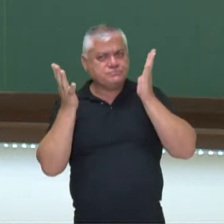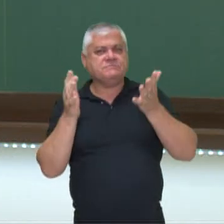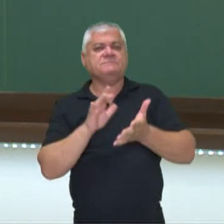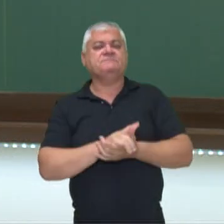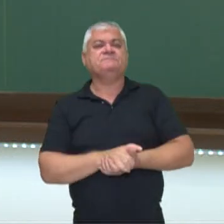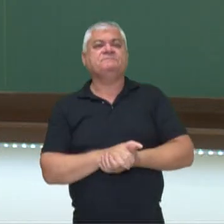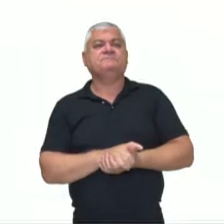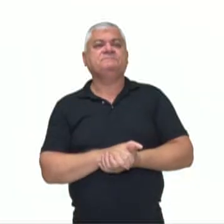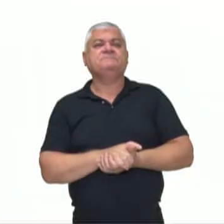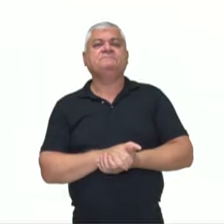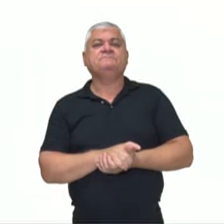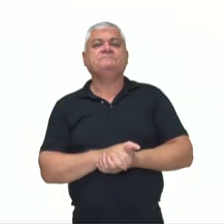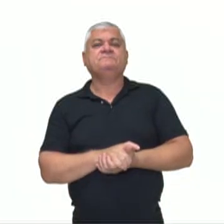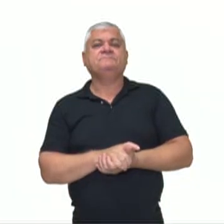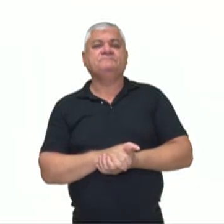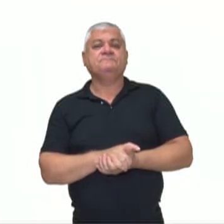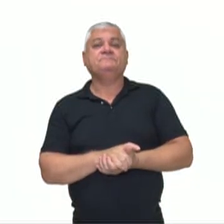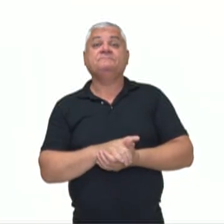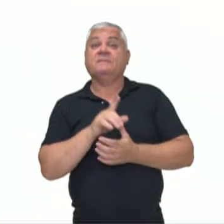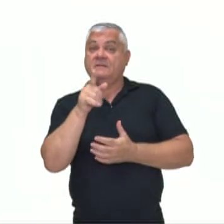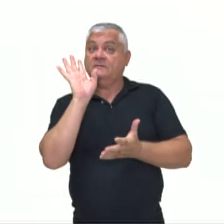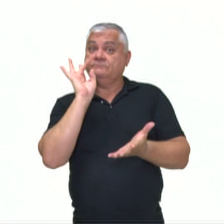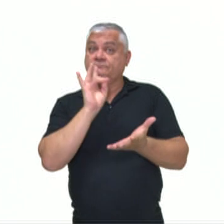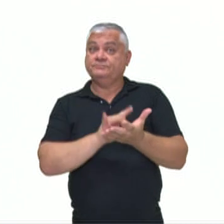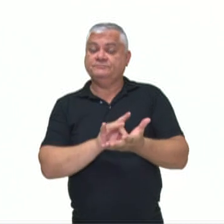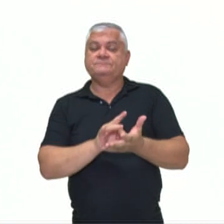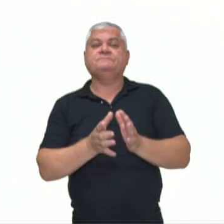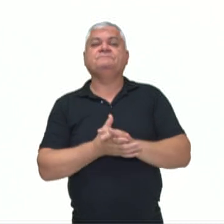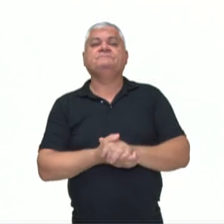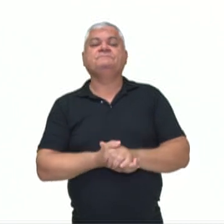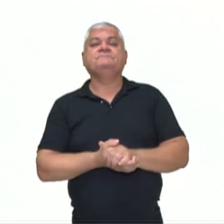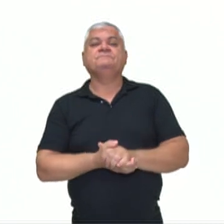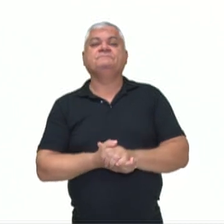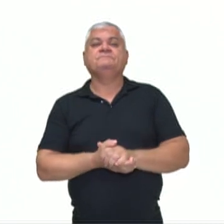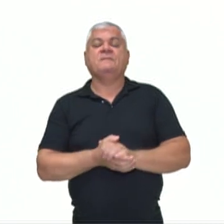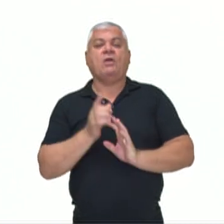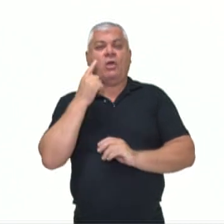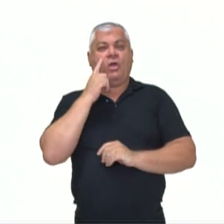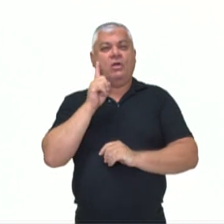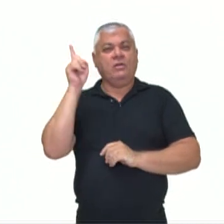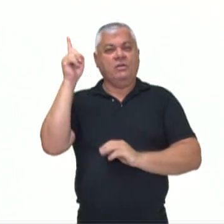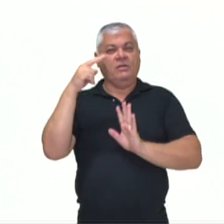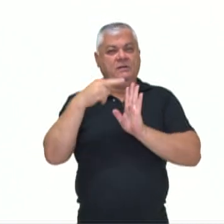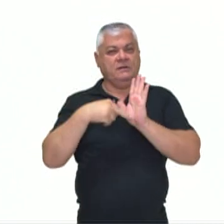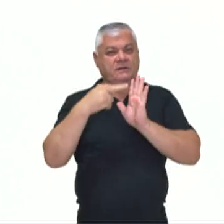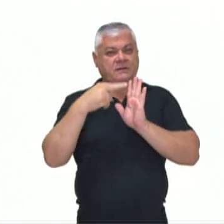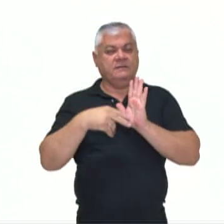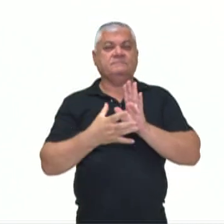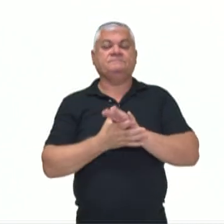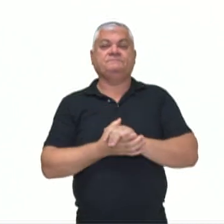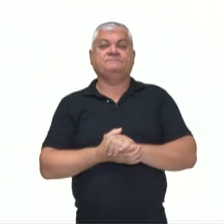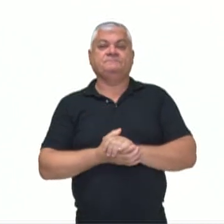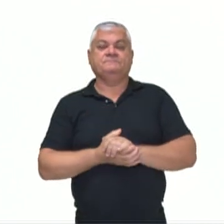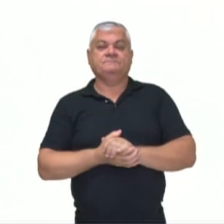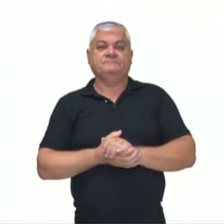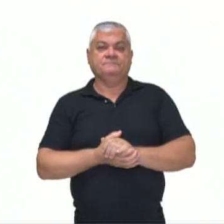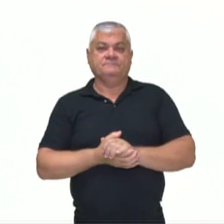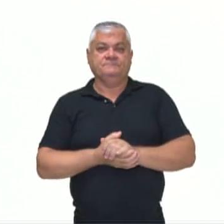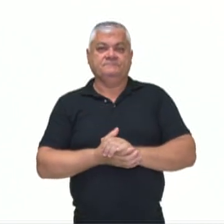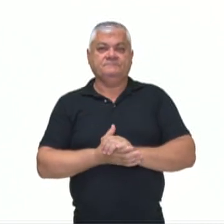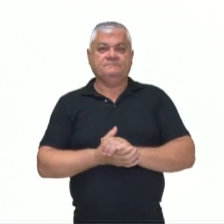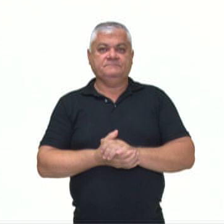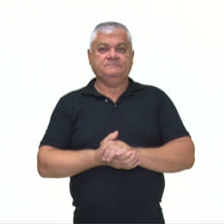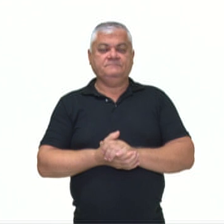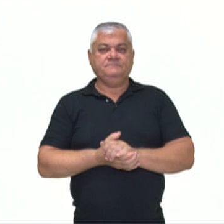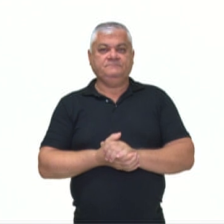reflexionar. A ver, uma pergunta não, uma afirmação. El lenguaje, así como la ropa, no puede ser